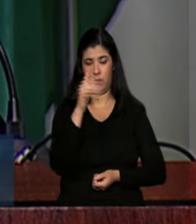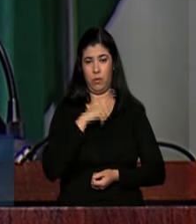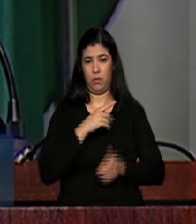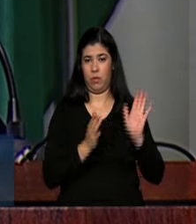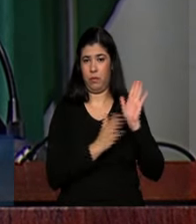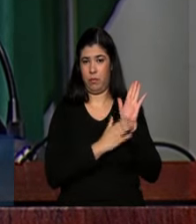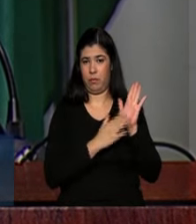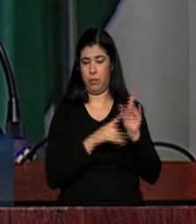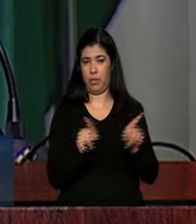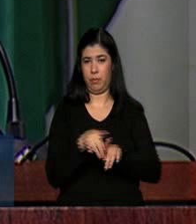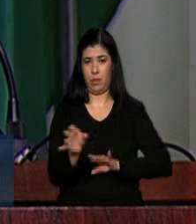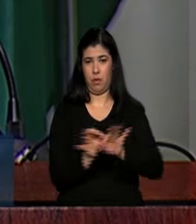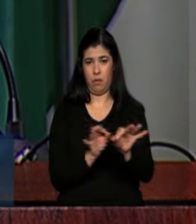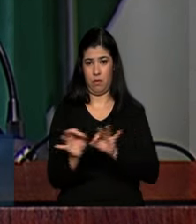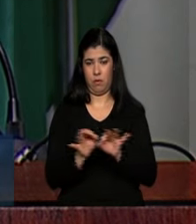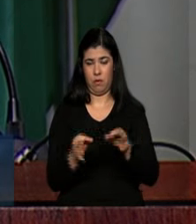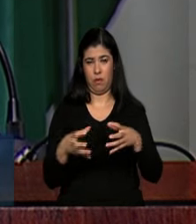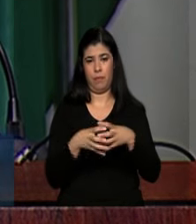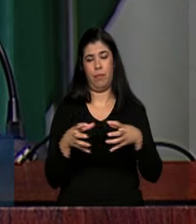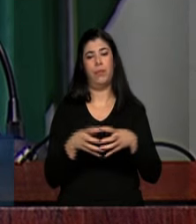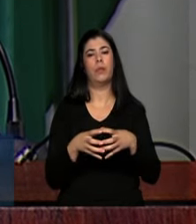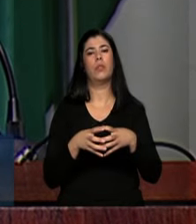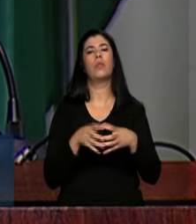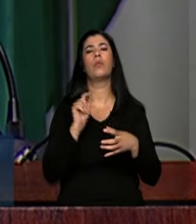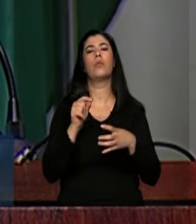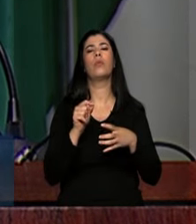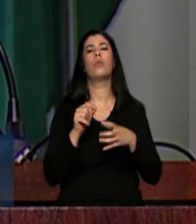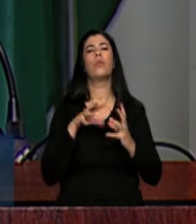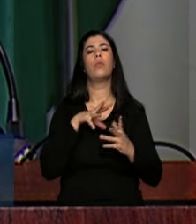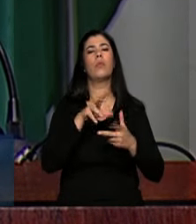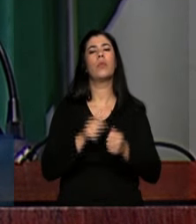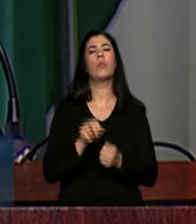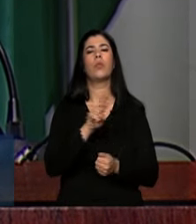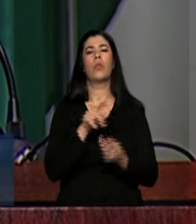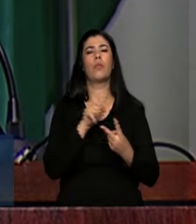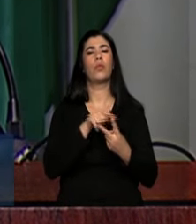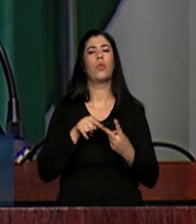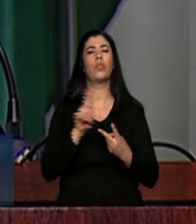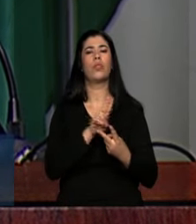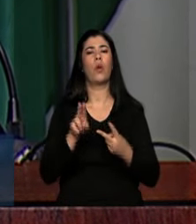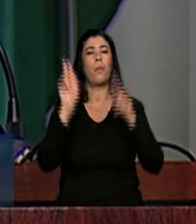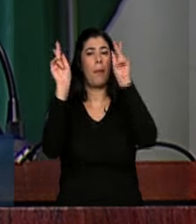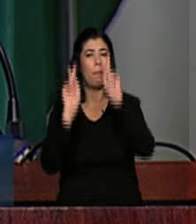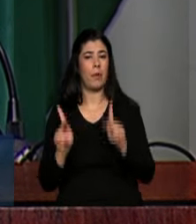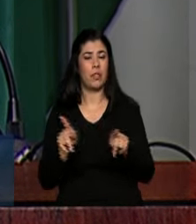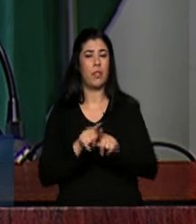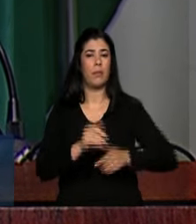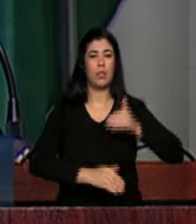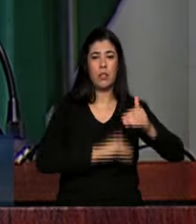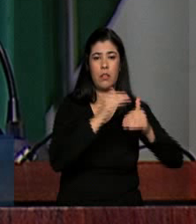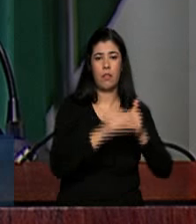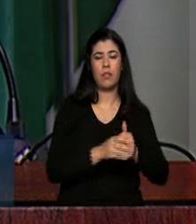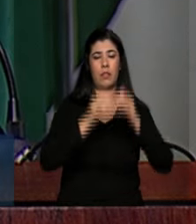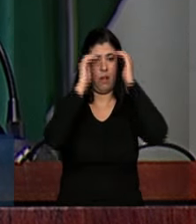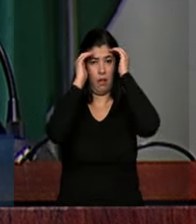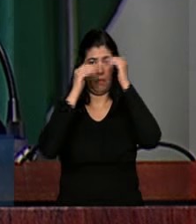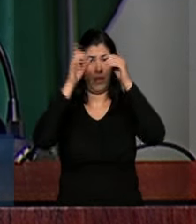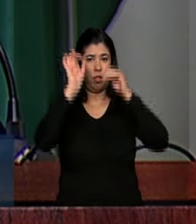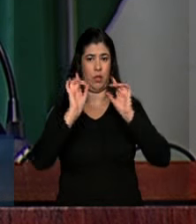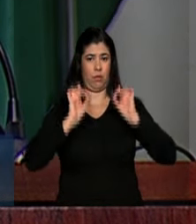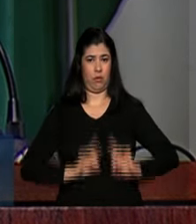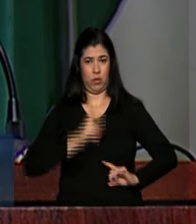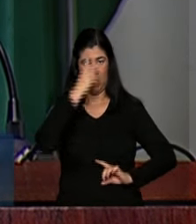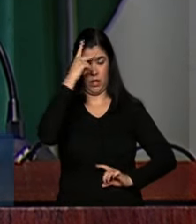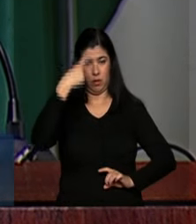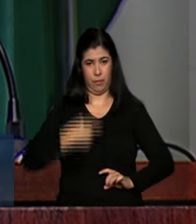propomos, a ordem internacional deve fundar-se no binômio paz e desenvolvimento, com pleno respeito aos direitos humanos.